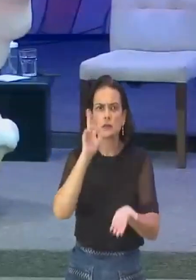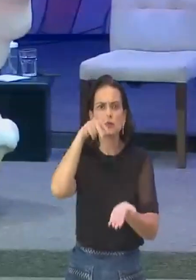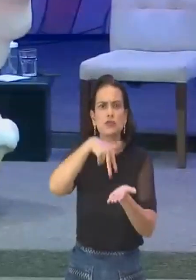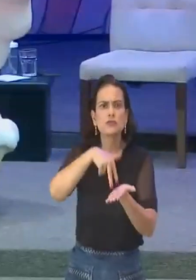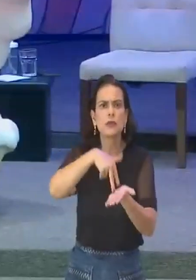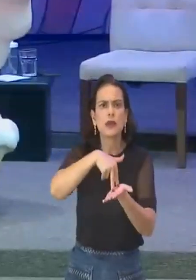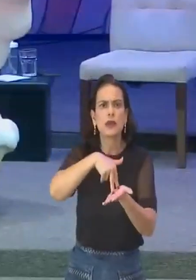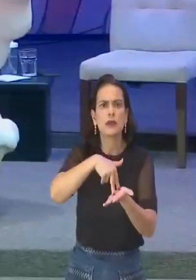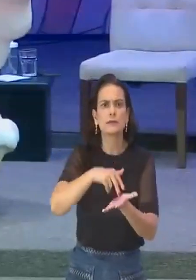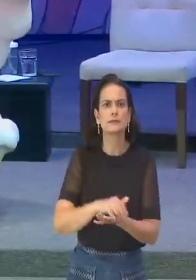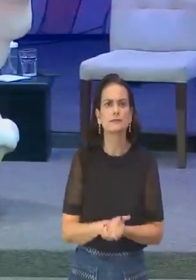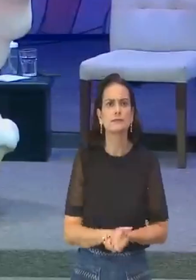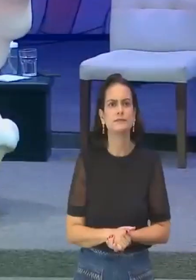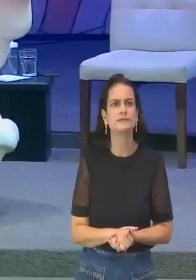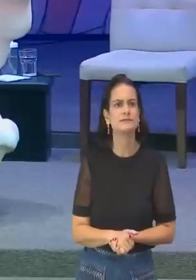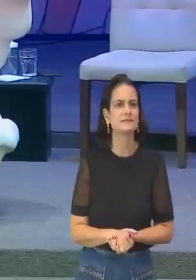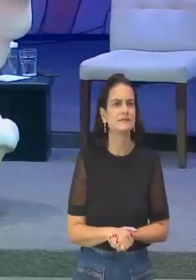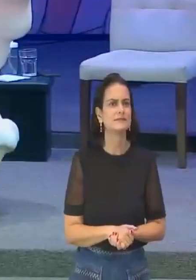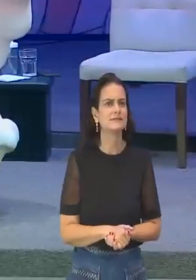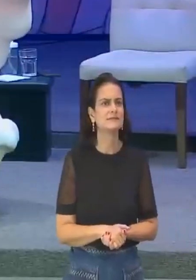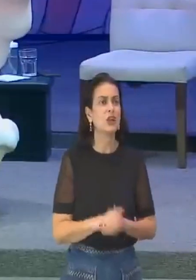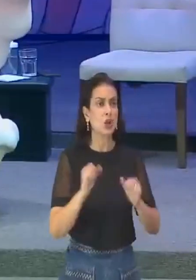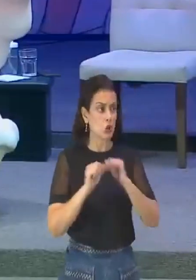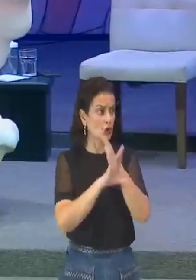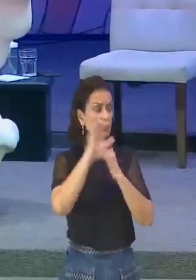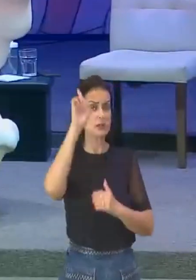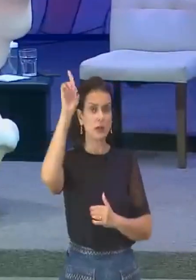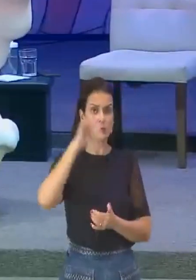pé? Glória a Deus.